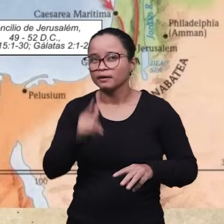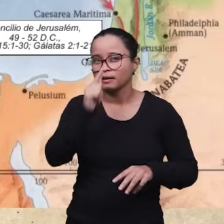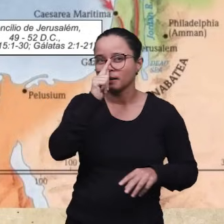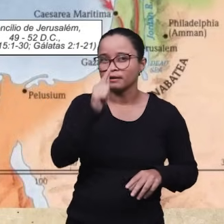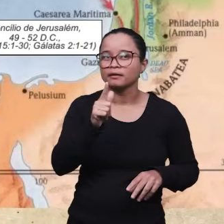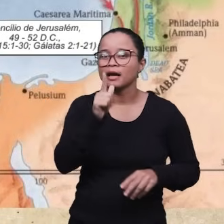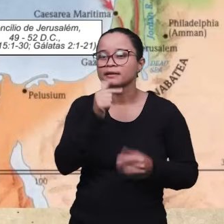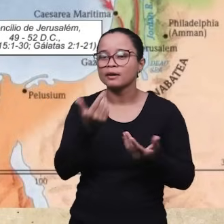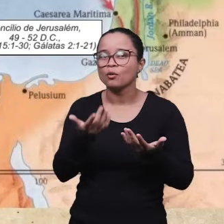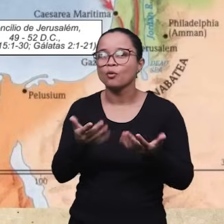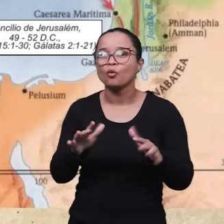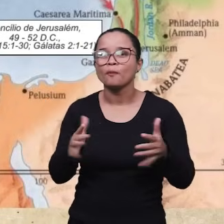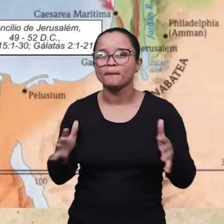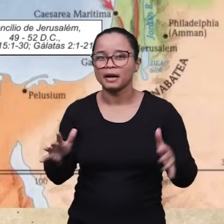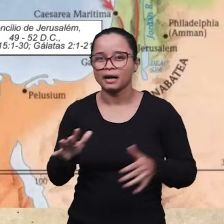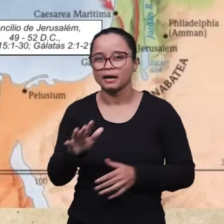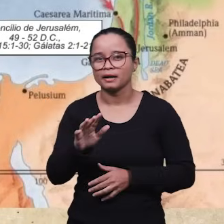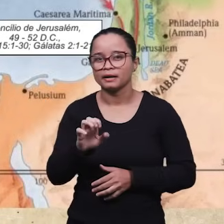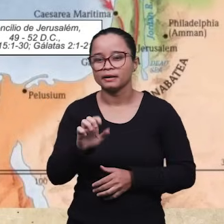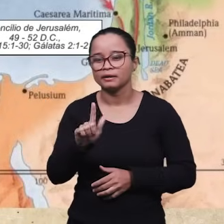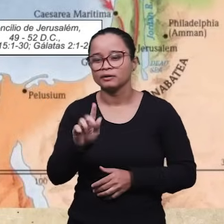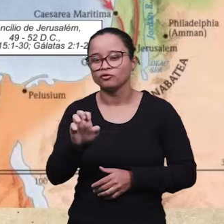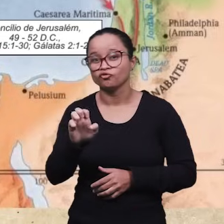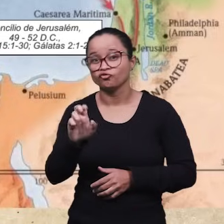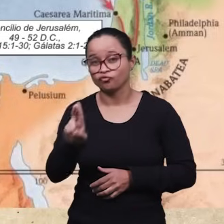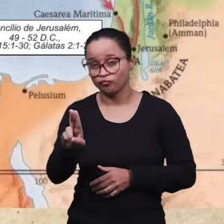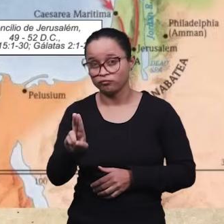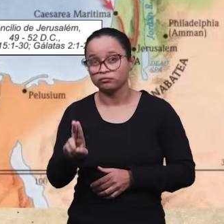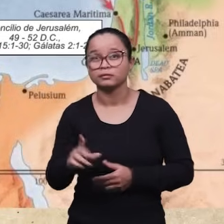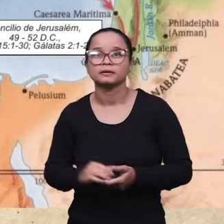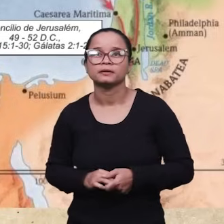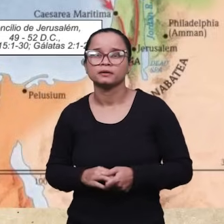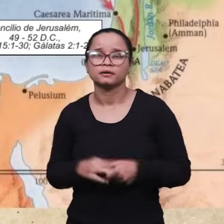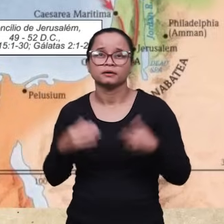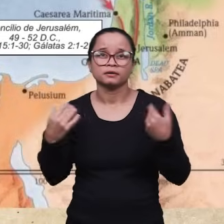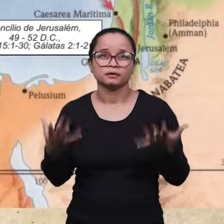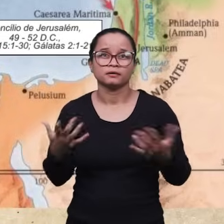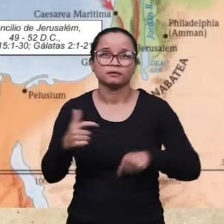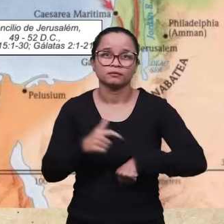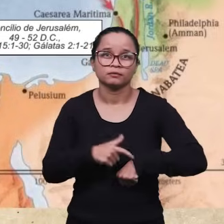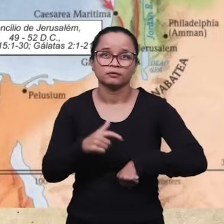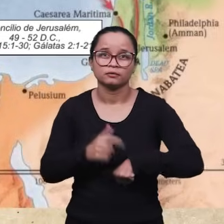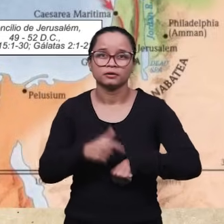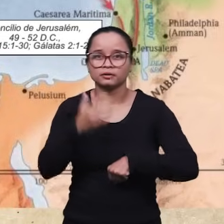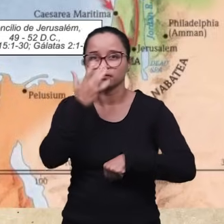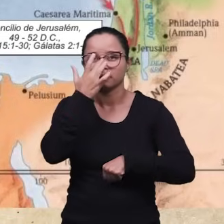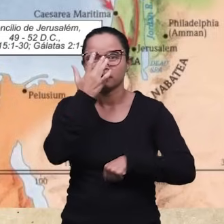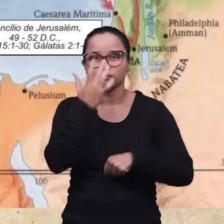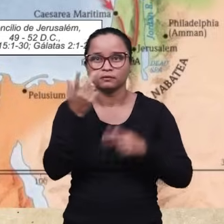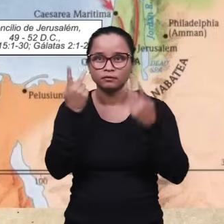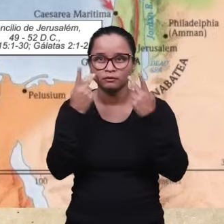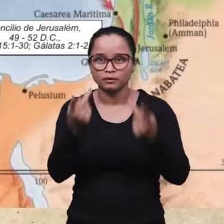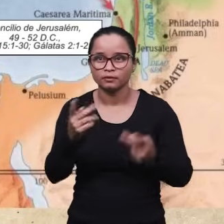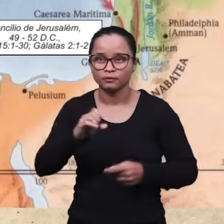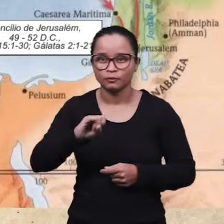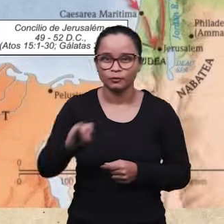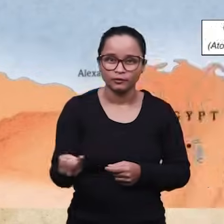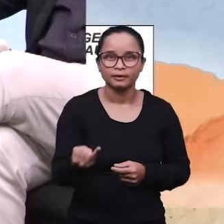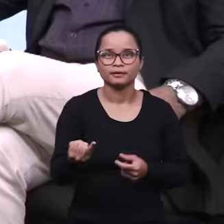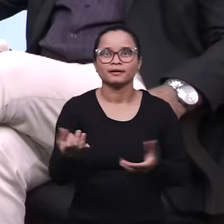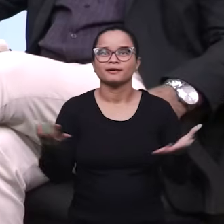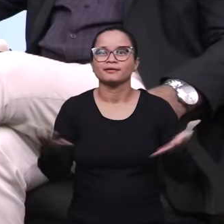ali no meio o Mar Egeu. Bom, então, quando chegar o momento... Não, já vamos então aproveitar aqui,